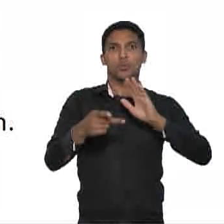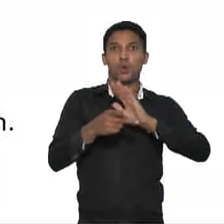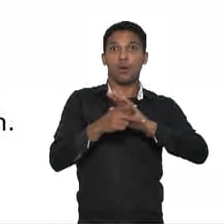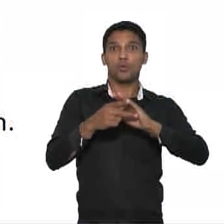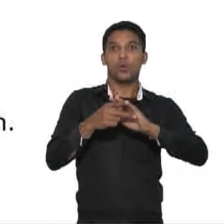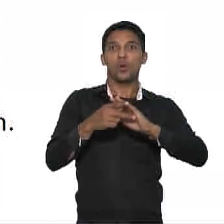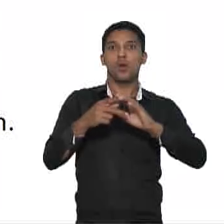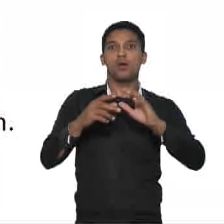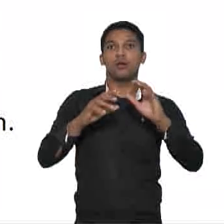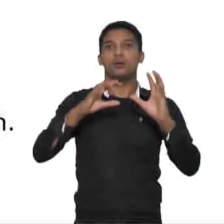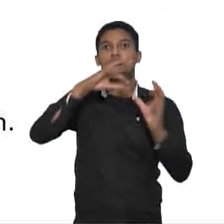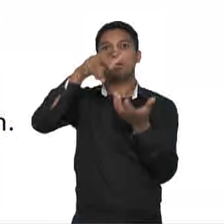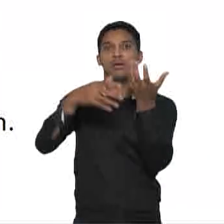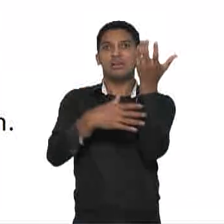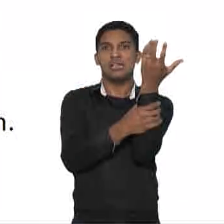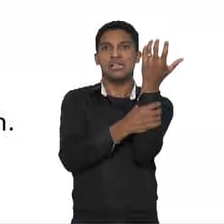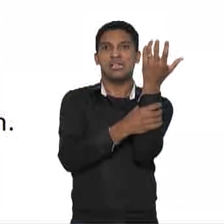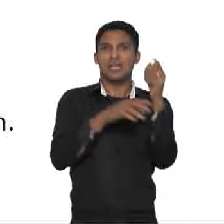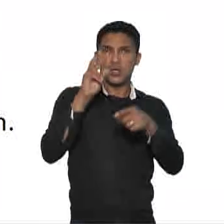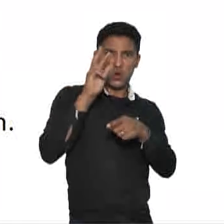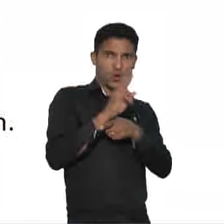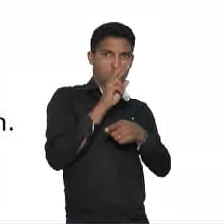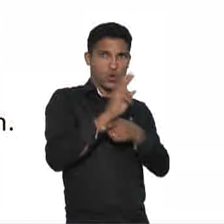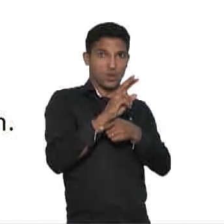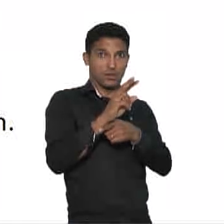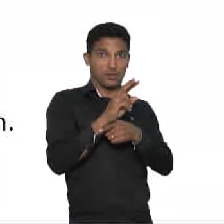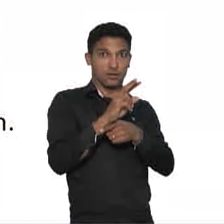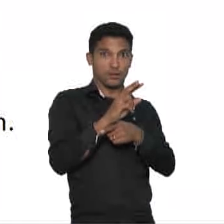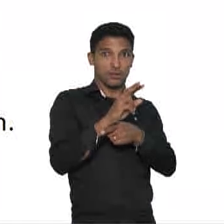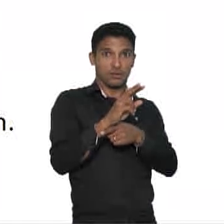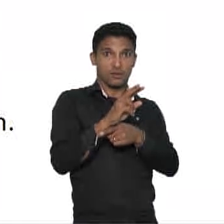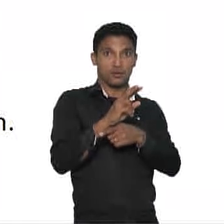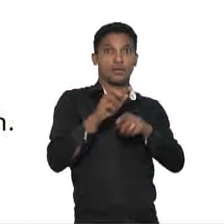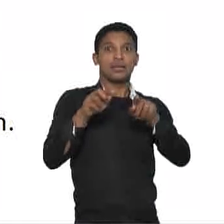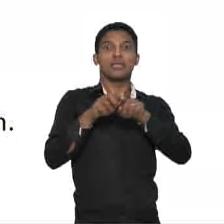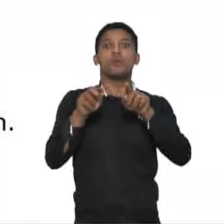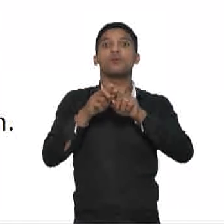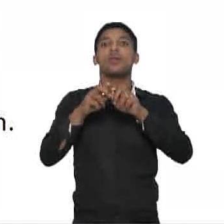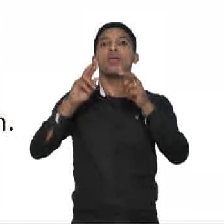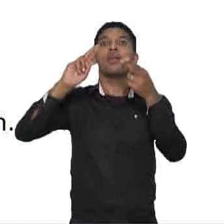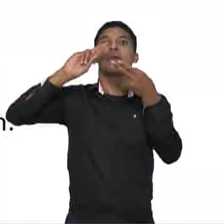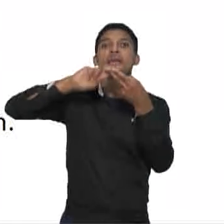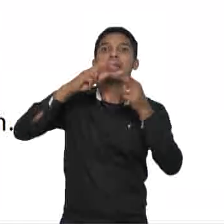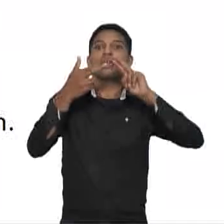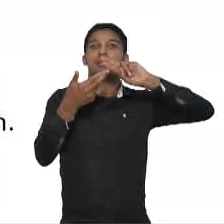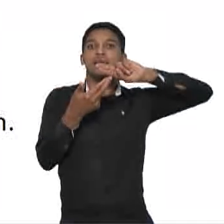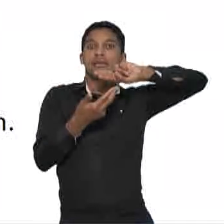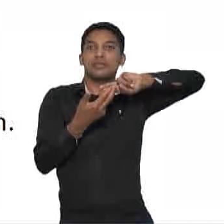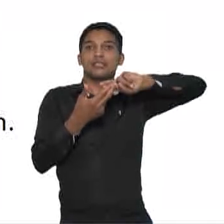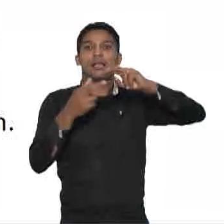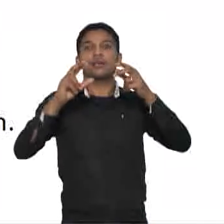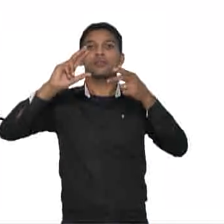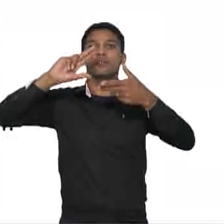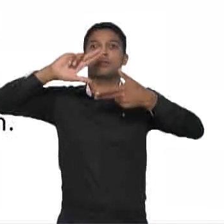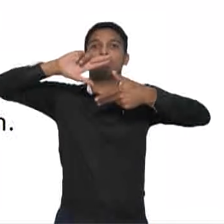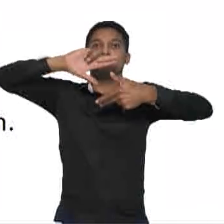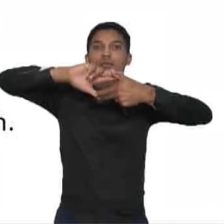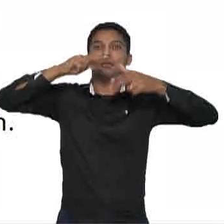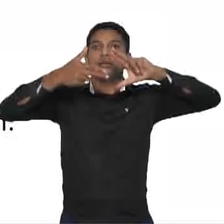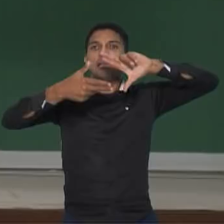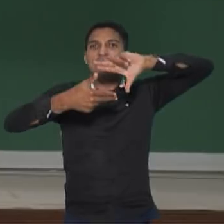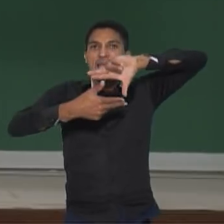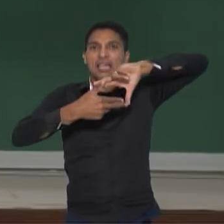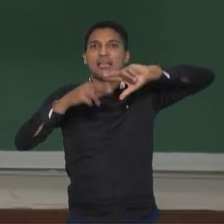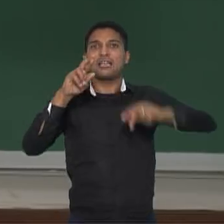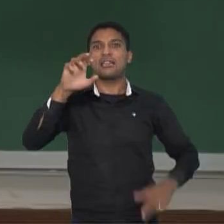com foco na preservação ambiental e em programas de reciclagem. Então a gente não vê isso acontecendo, né? Então vocês